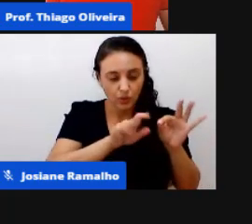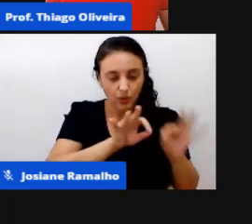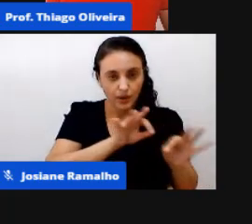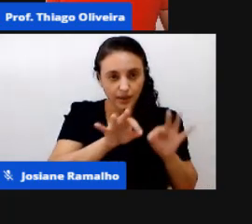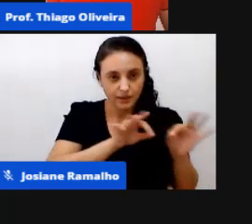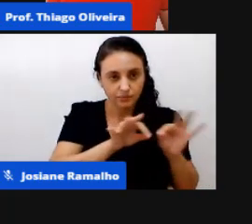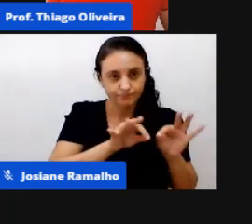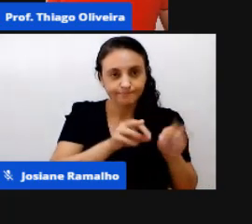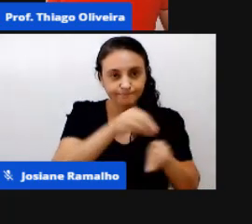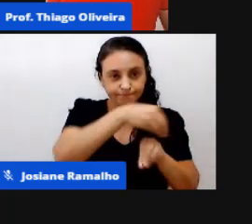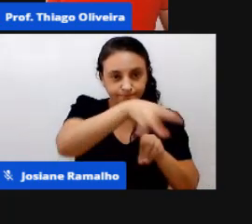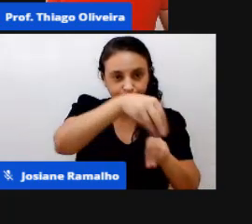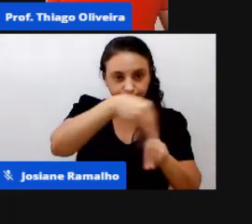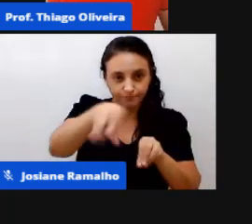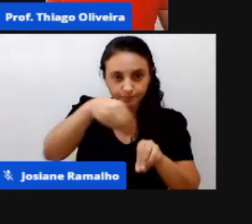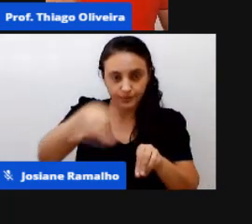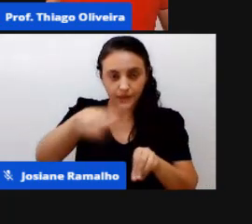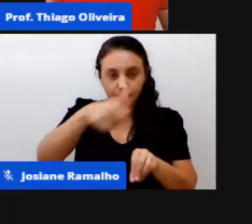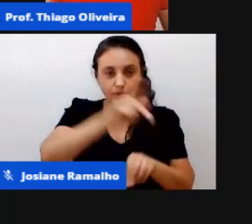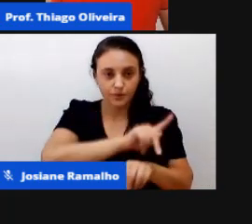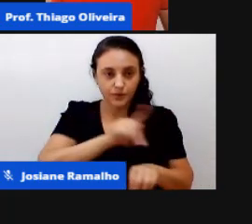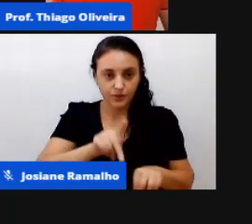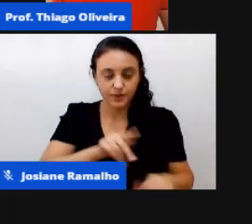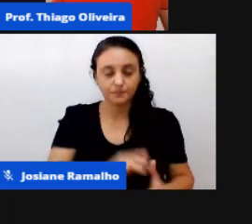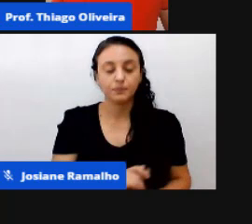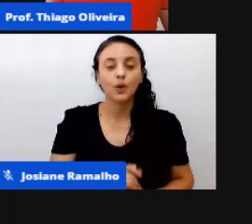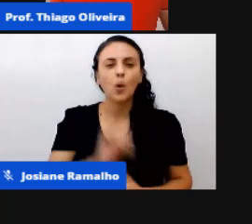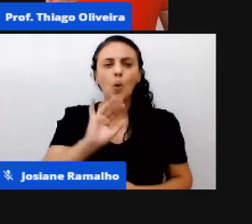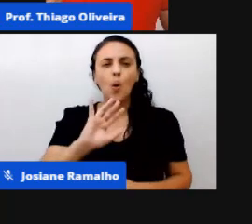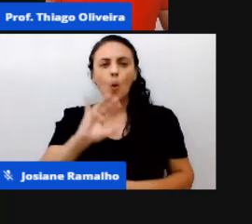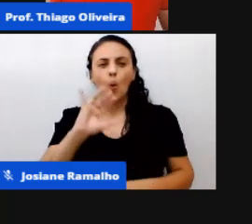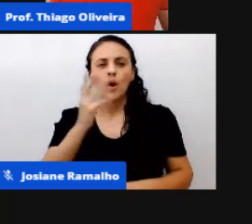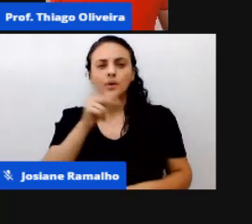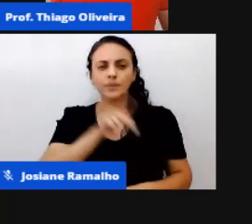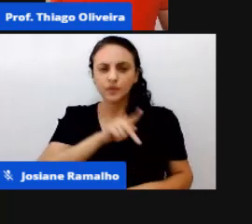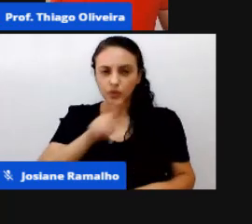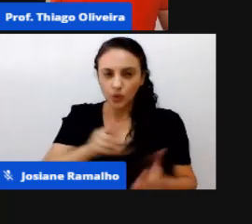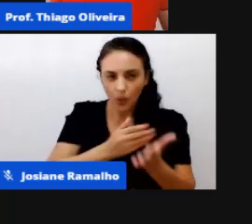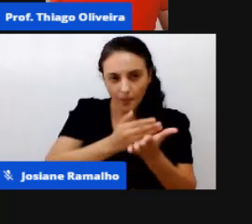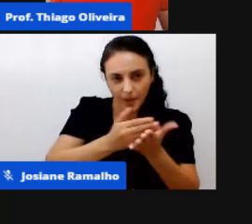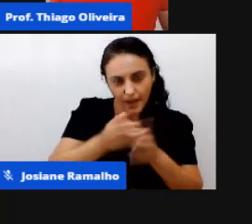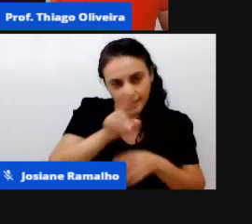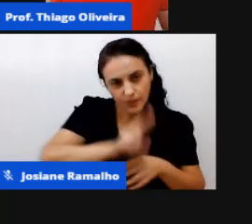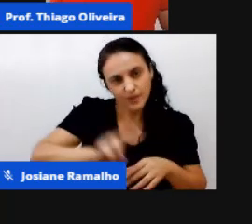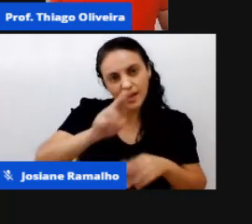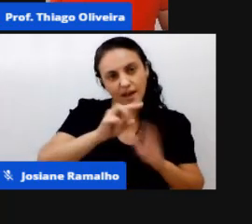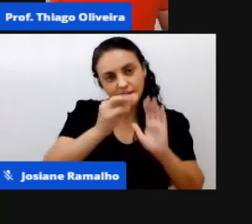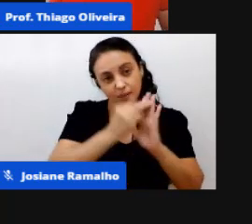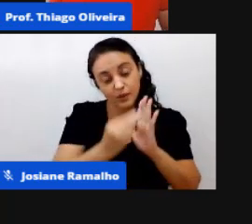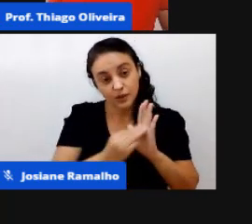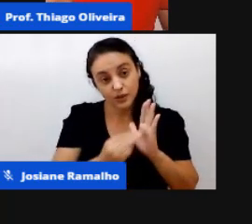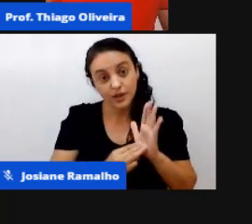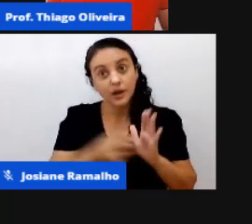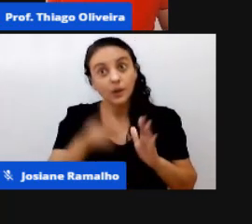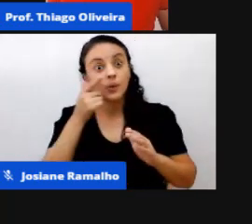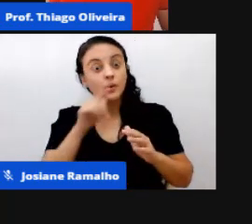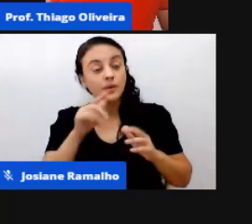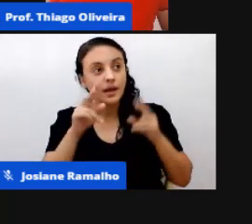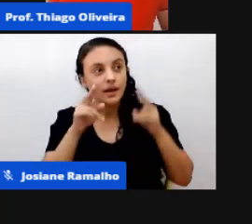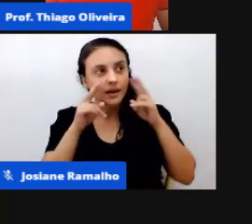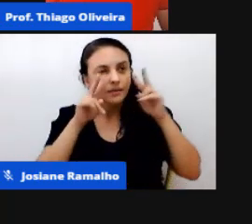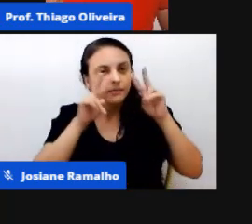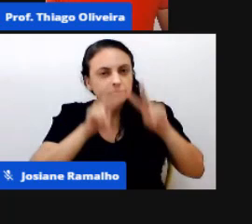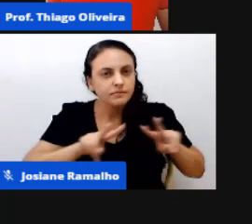Então, o professor, quando ele começa a utilizar esses métodos, essas metodologias, ele consegue visualizar